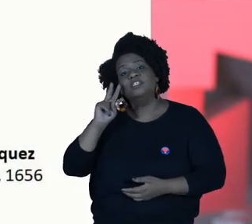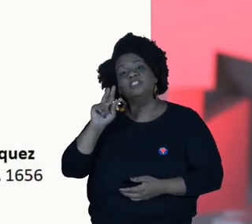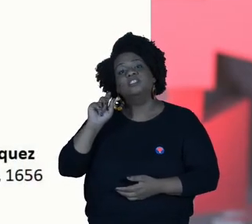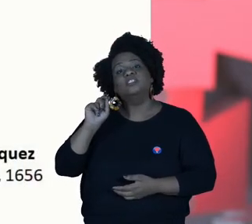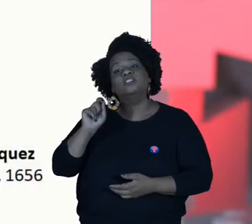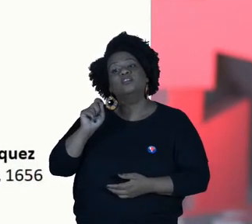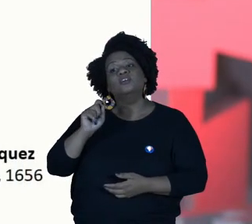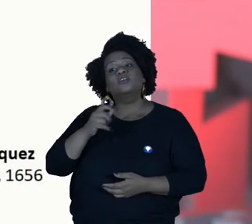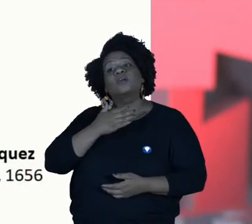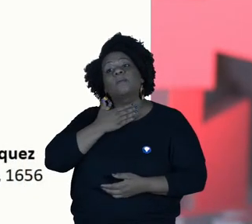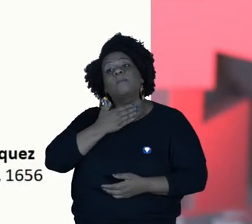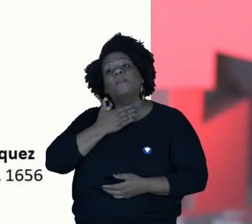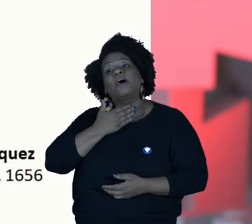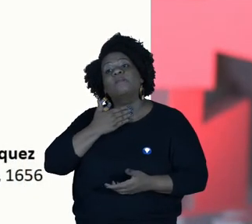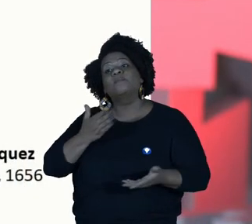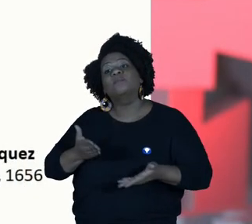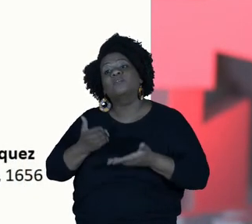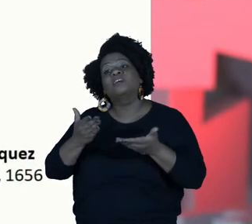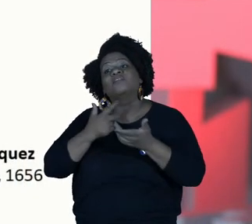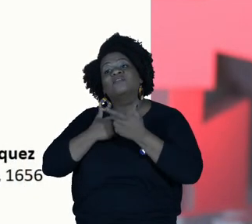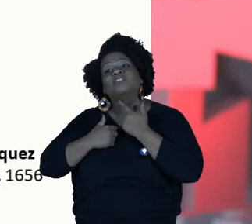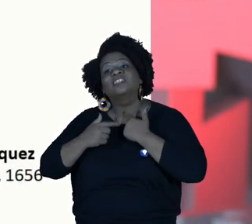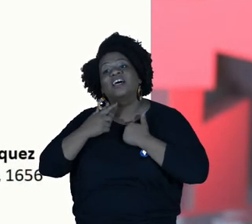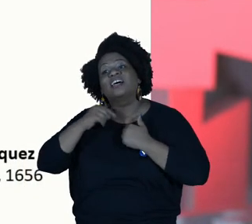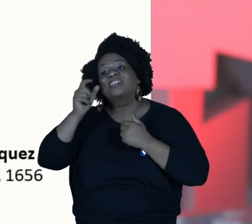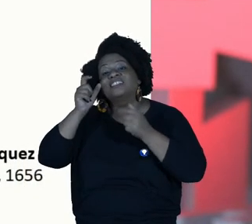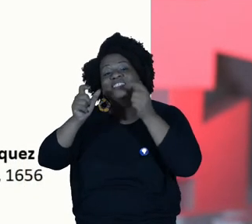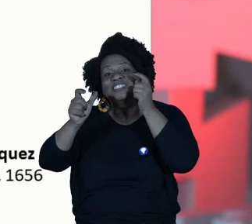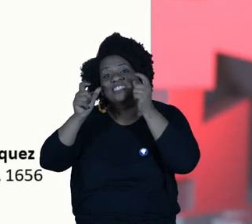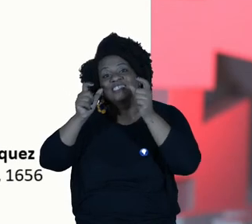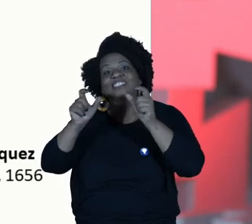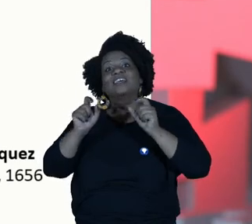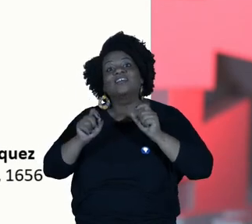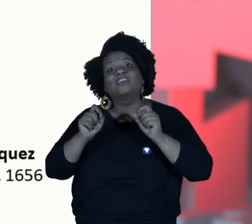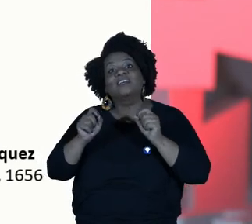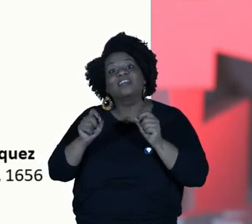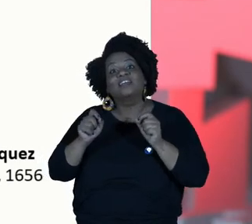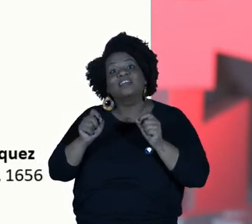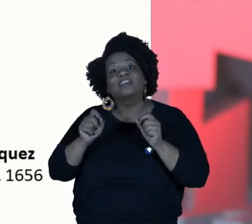quadro instigante, que é uma daquelas